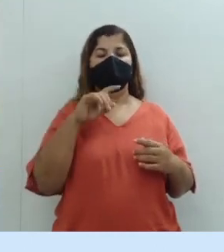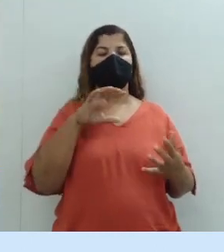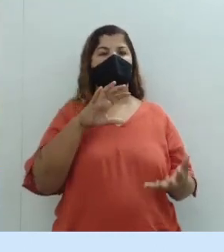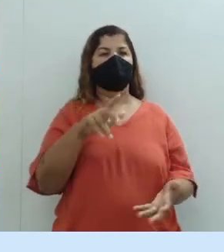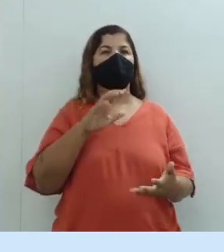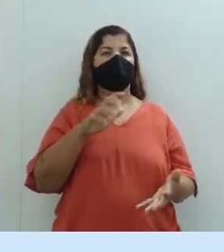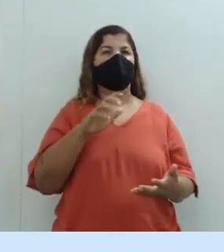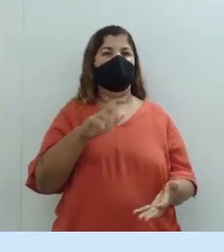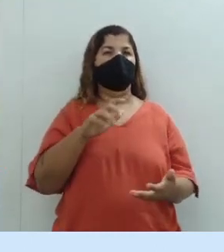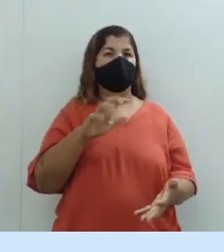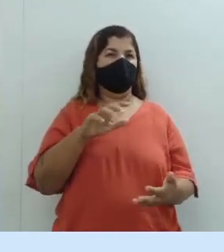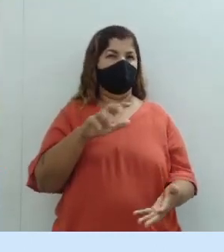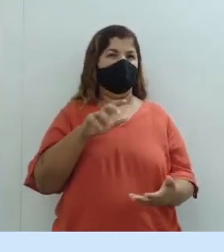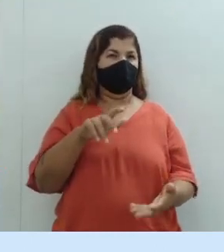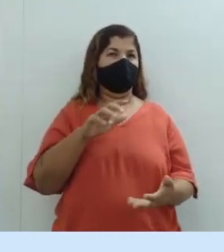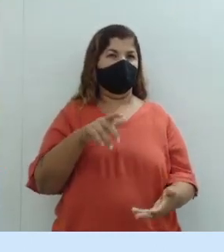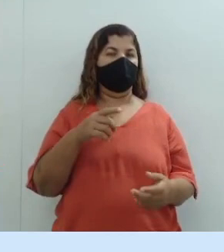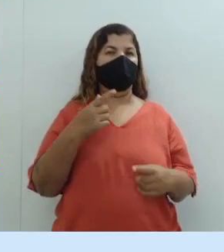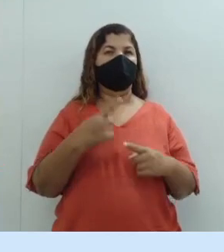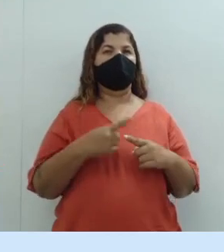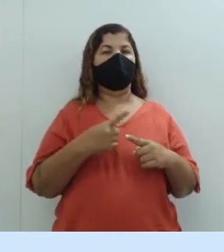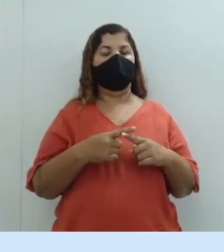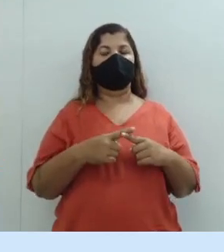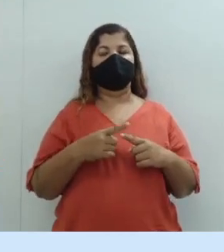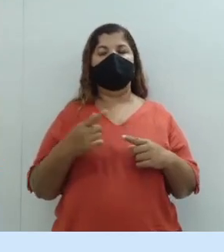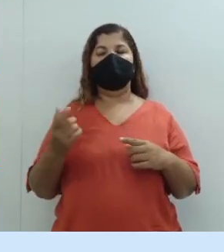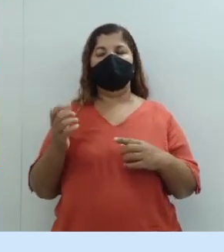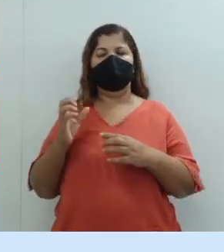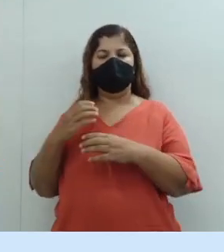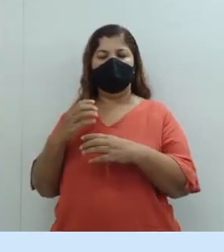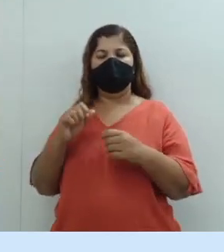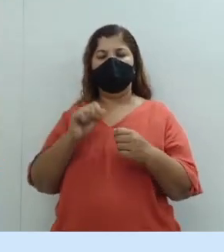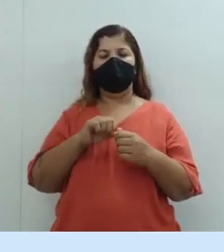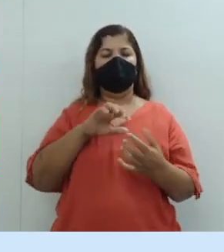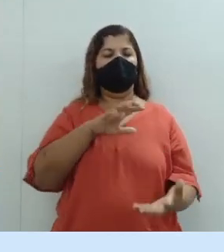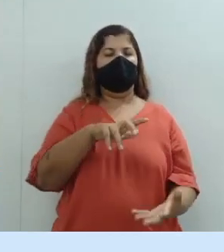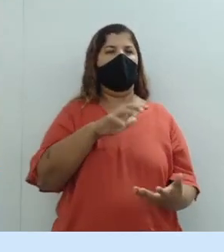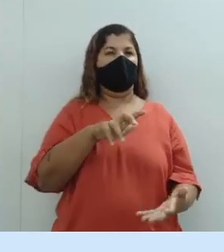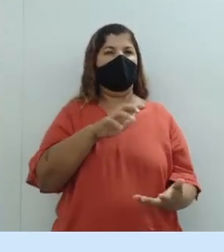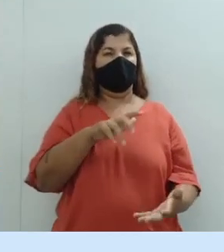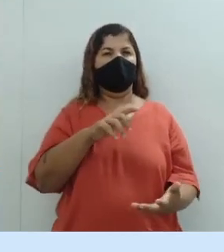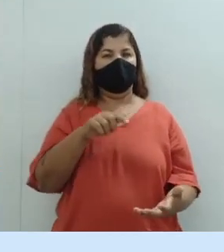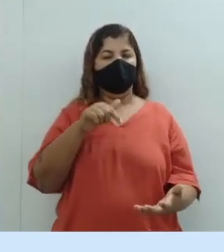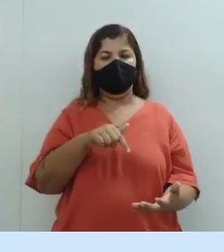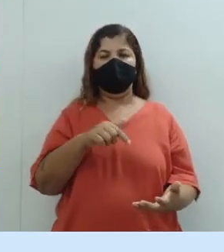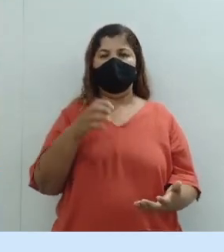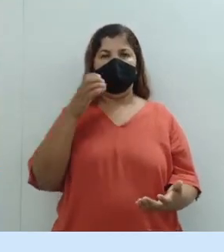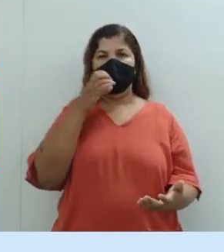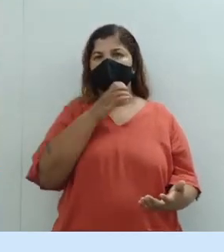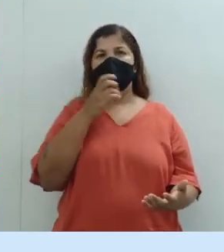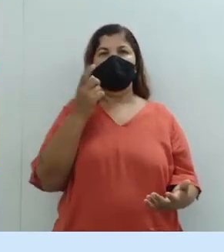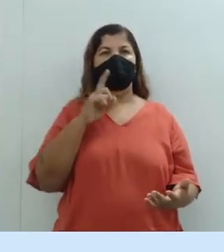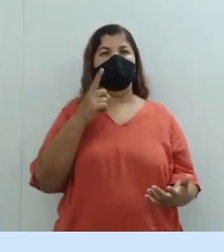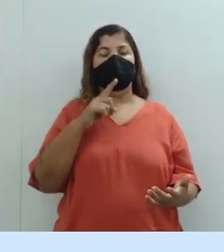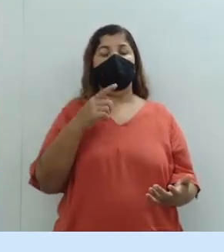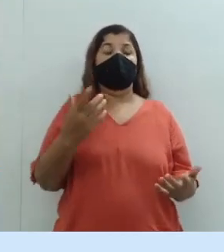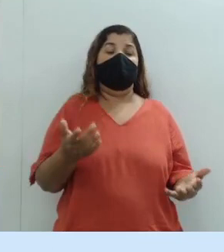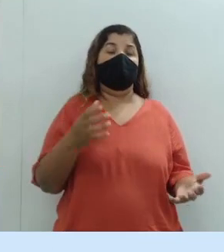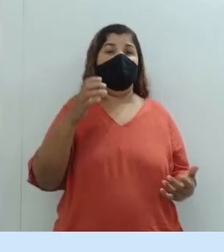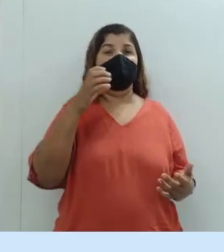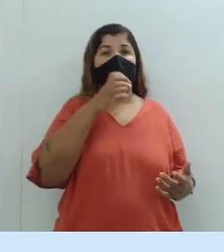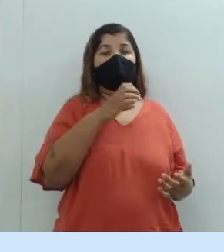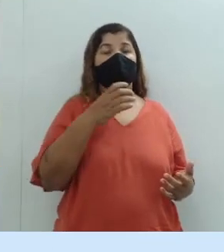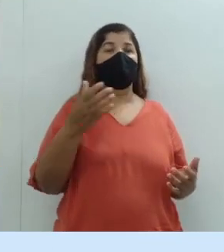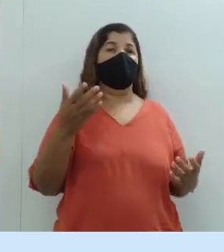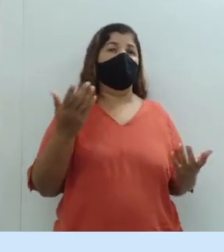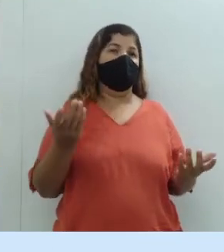é o objetivo, quando o engenheiro constrói uma máquina lá, ele não tem por objetivo fazer com que essa máquina esquente. Ela acaba esquentando, gerando